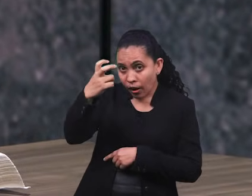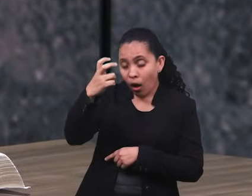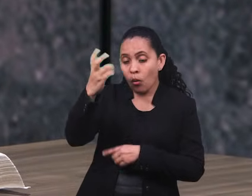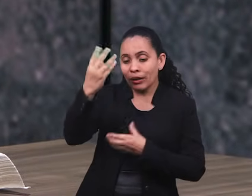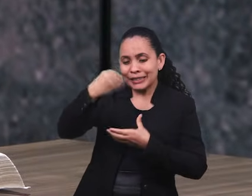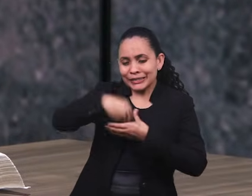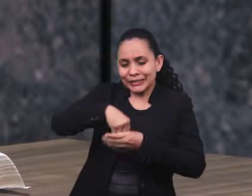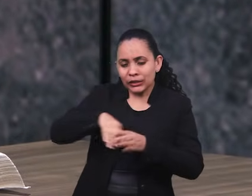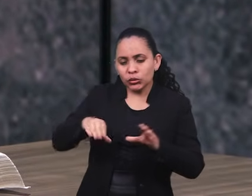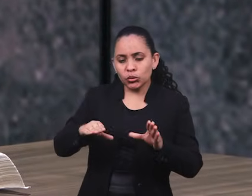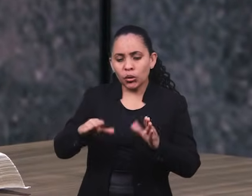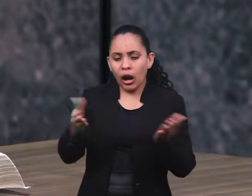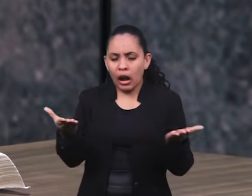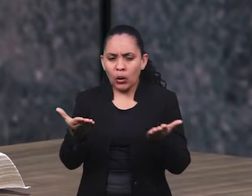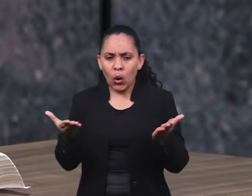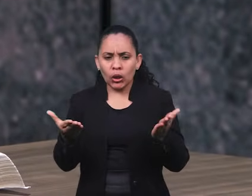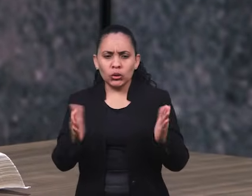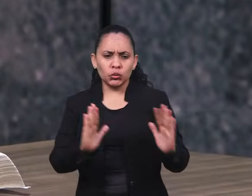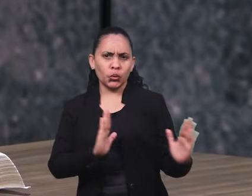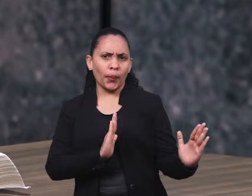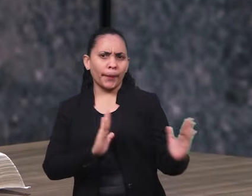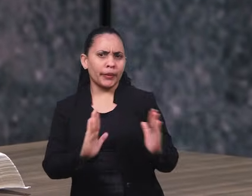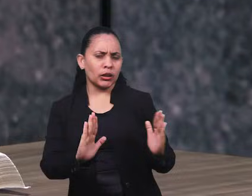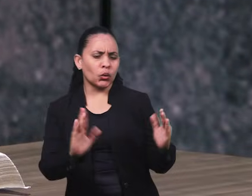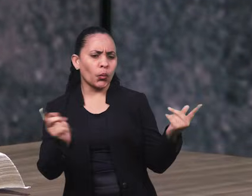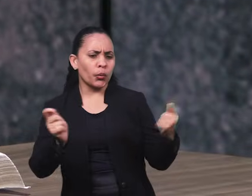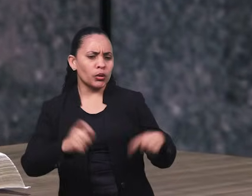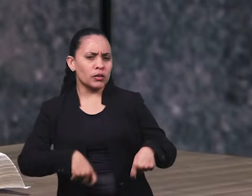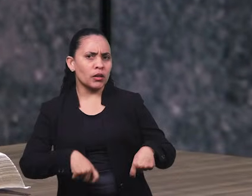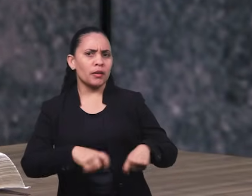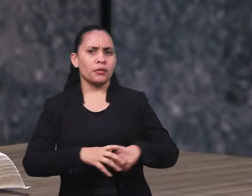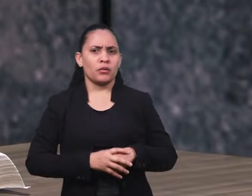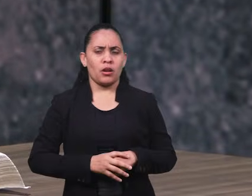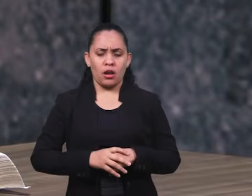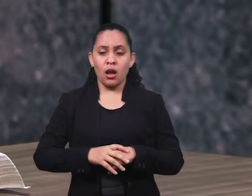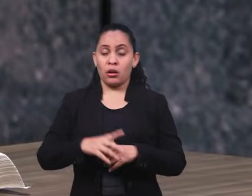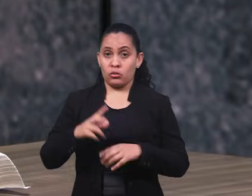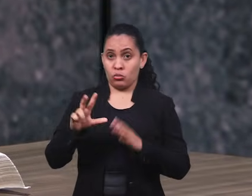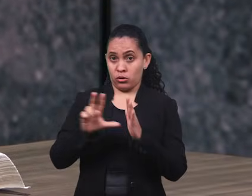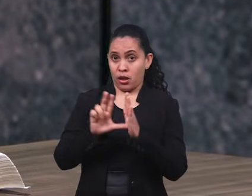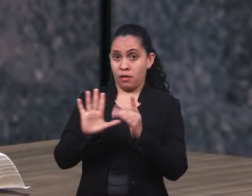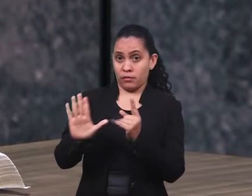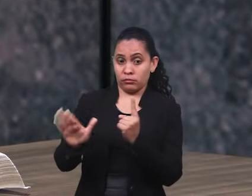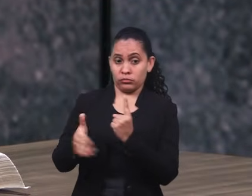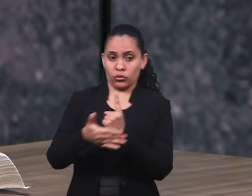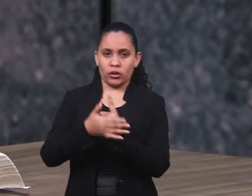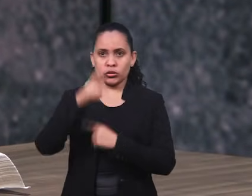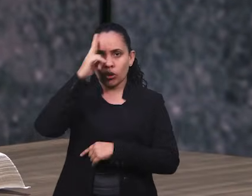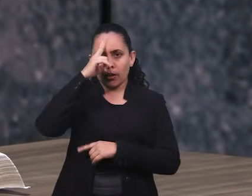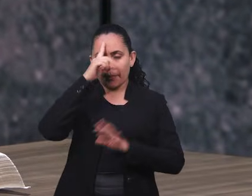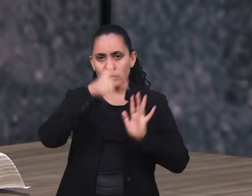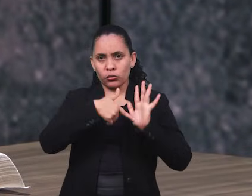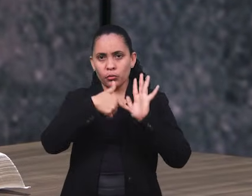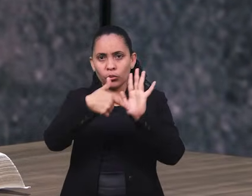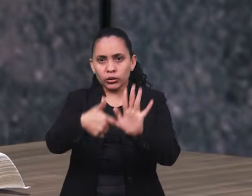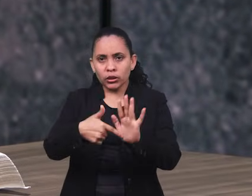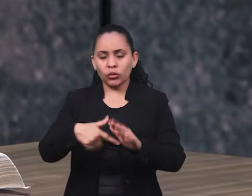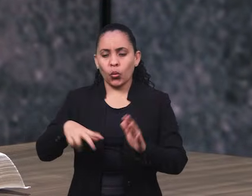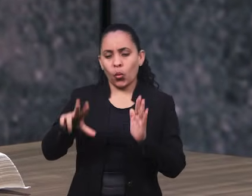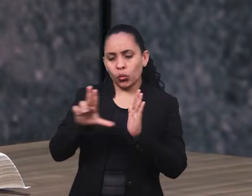culturais, dentro de uma nova realidade que tornou possível que ele fosse preservado. Então, historicamente